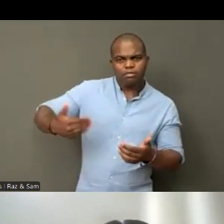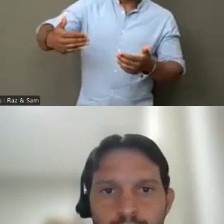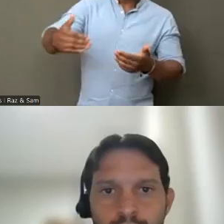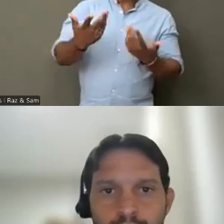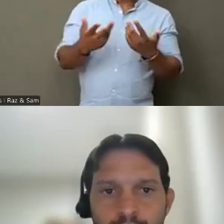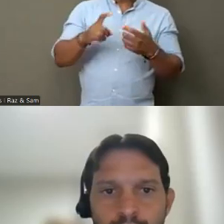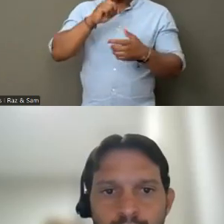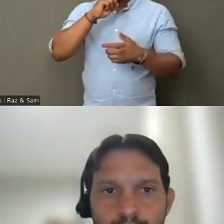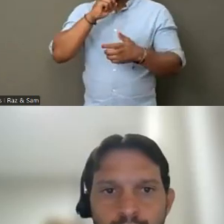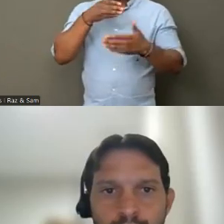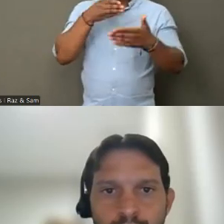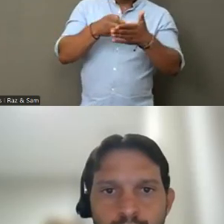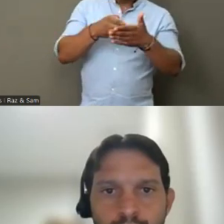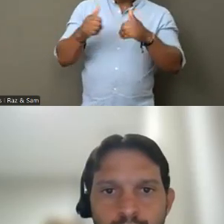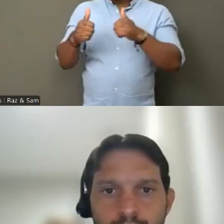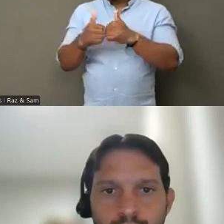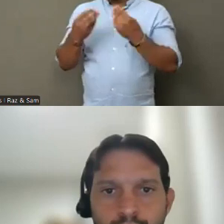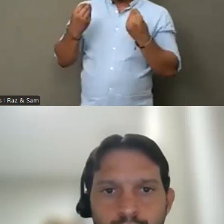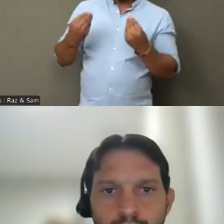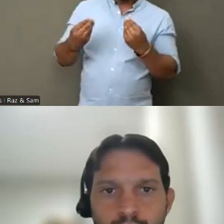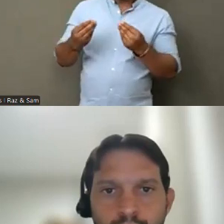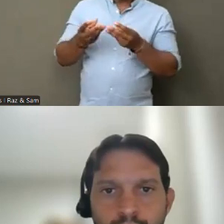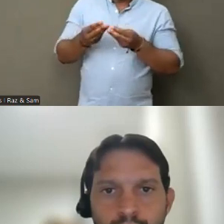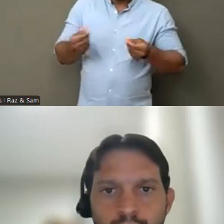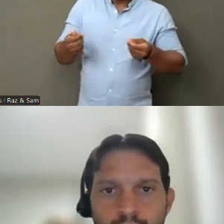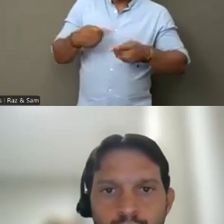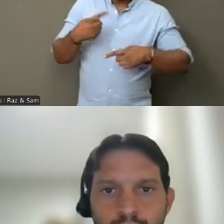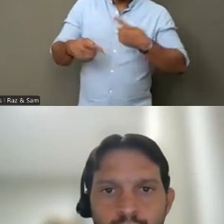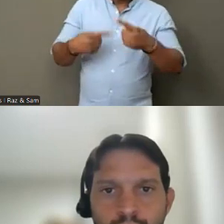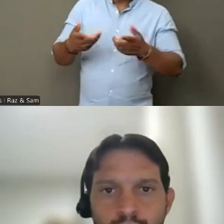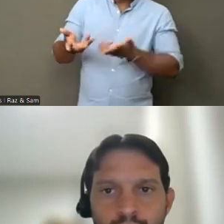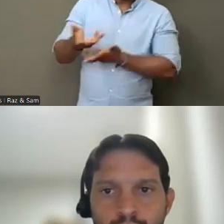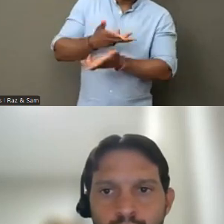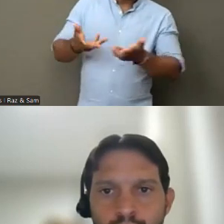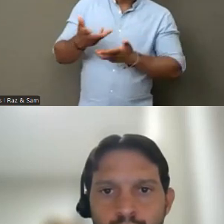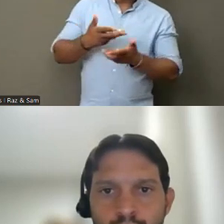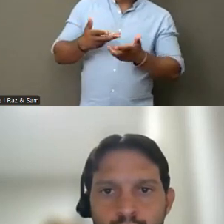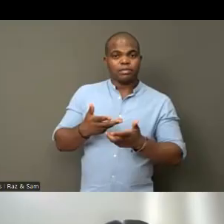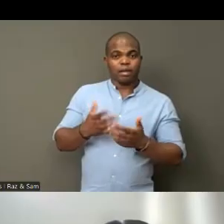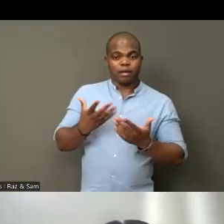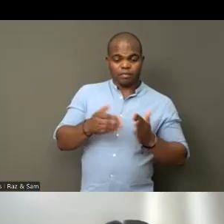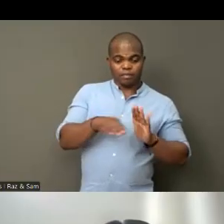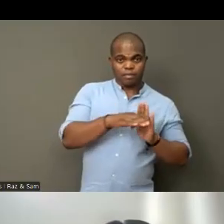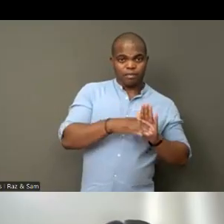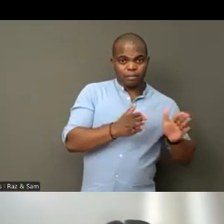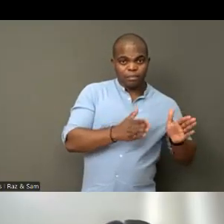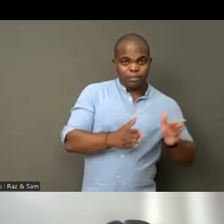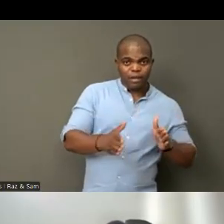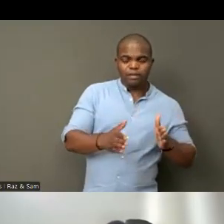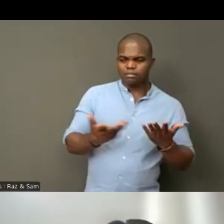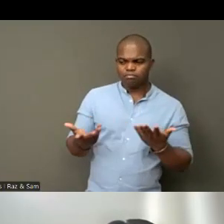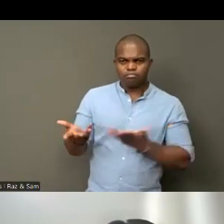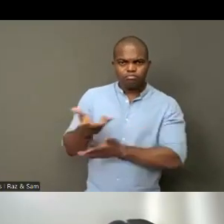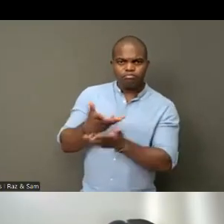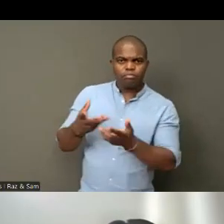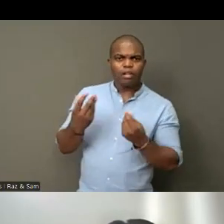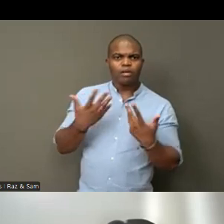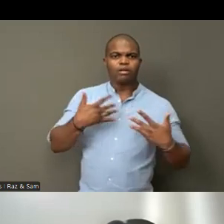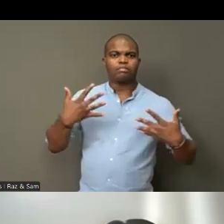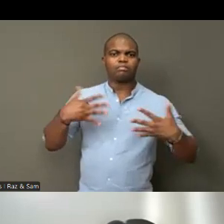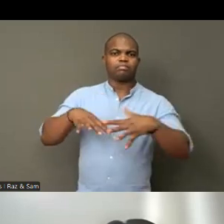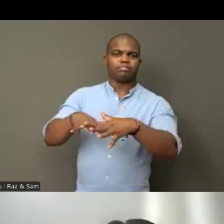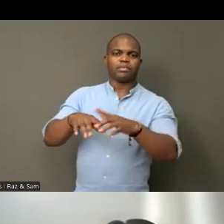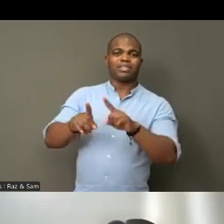podemos executar esses planos. E fizemos a mesma coisa dentro das regiões. As regiões são iguais como estados ou províncias em